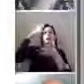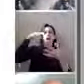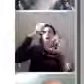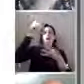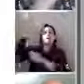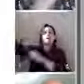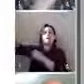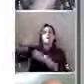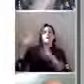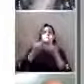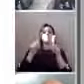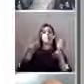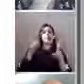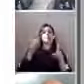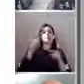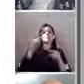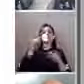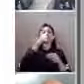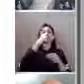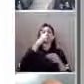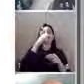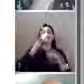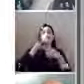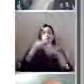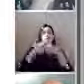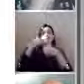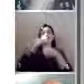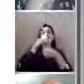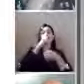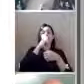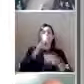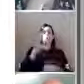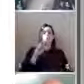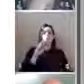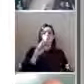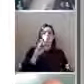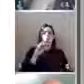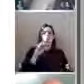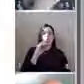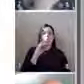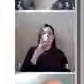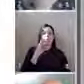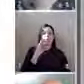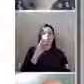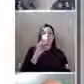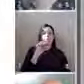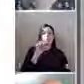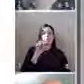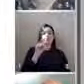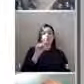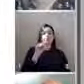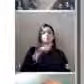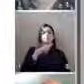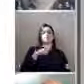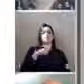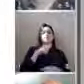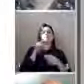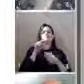algumas realidades são tão particulares, né, como, por exemplo, coco babaçu, né, que só crescem em regiões